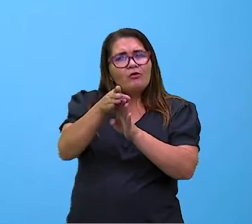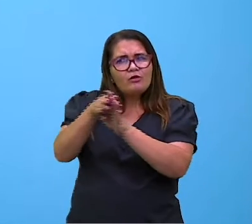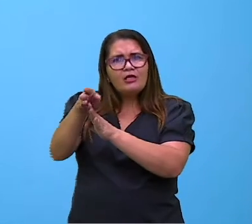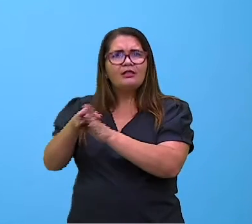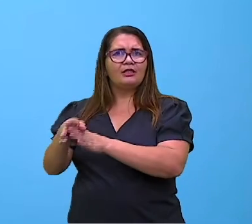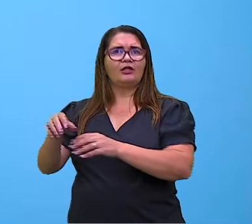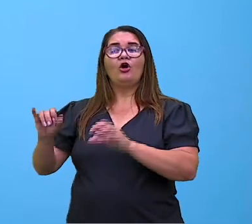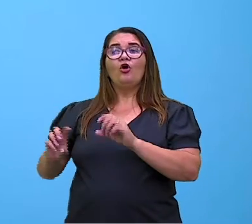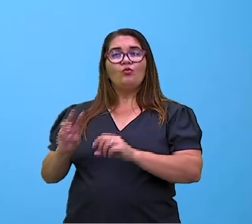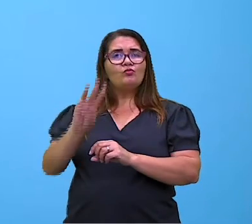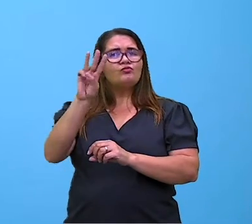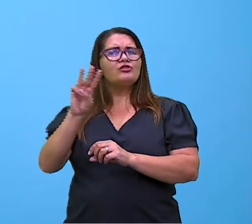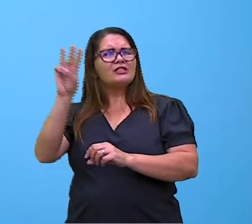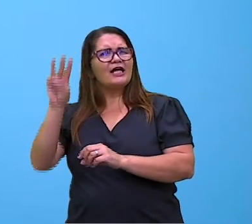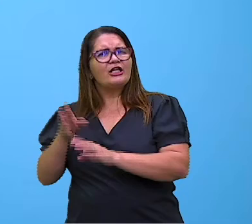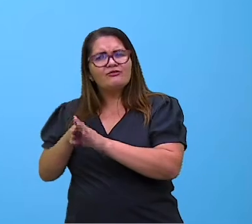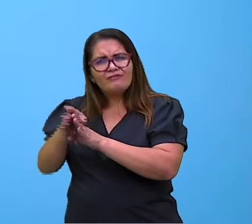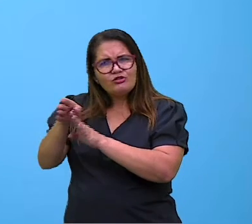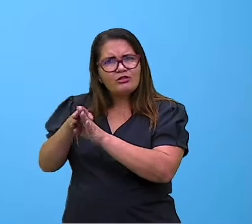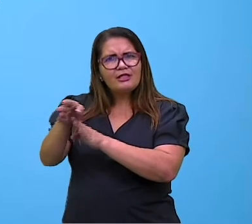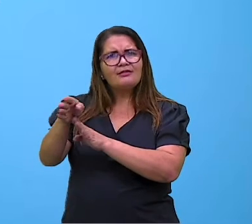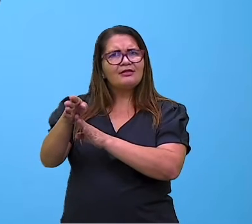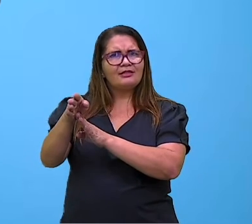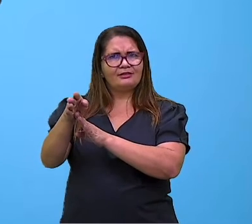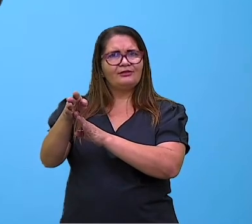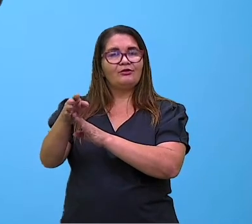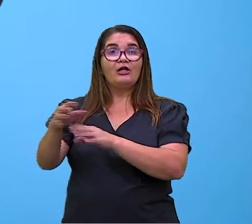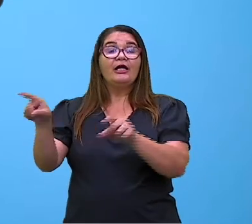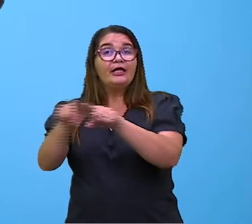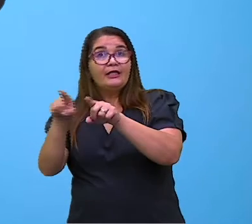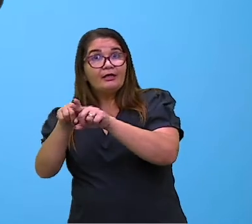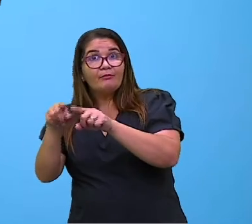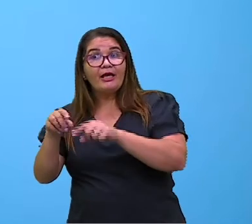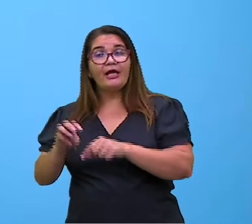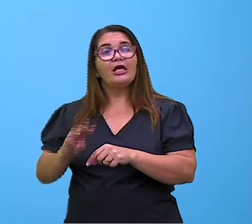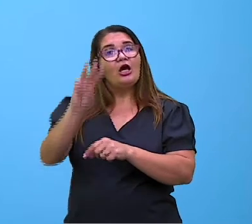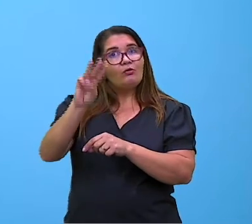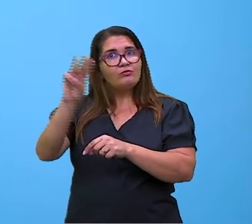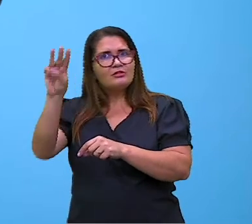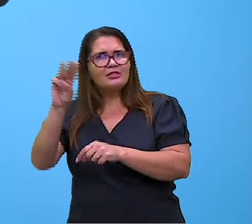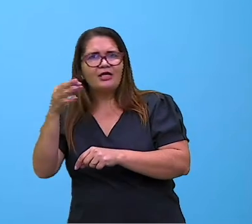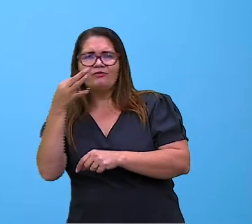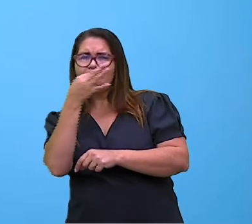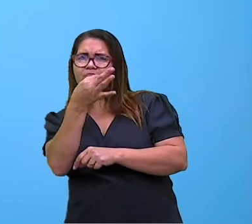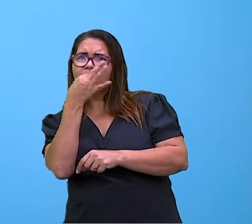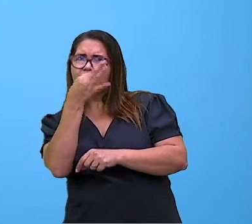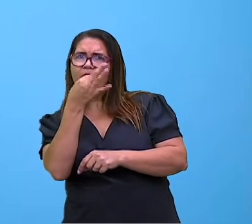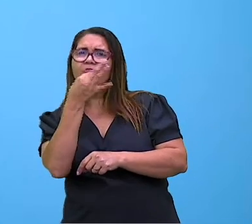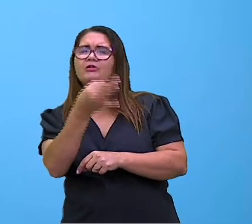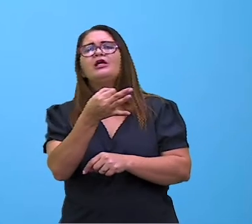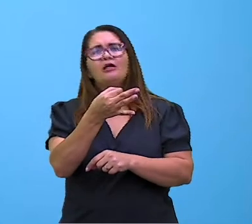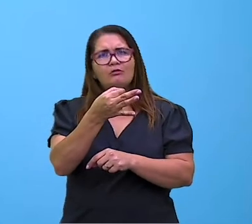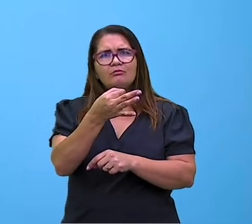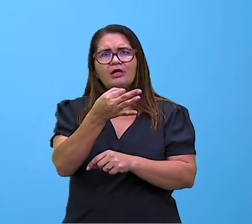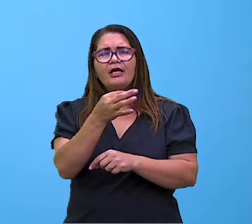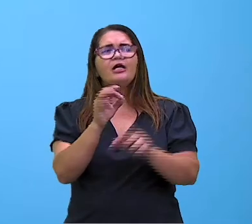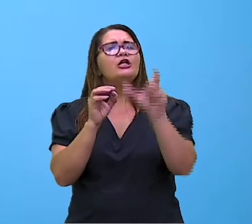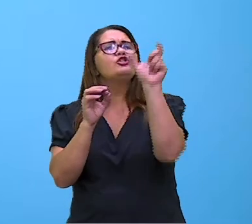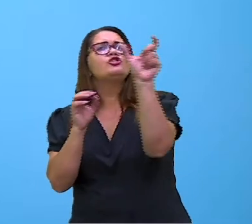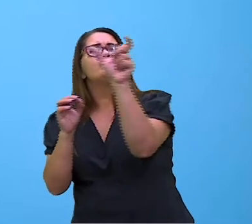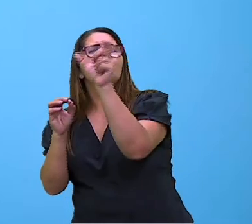vai fazer, te dá sugestões de palavras. Às vezes você pode colocar ali no